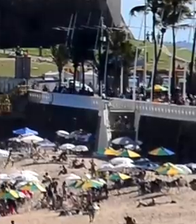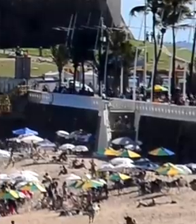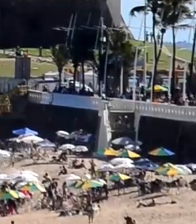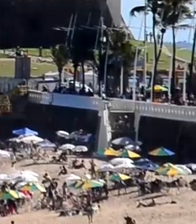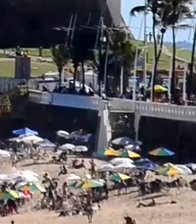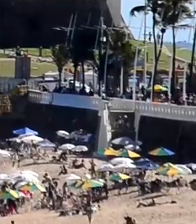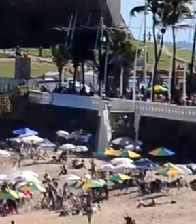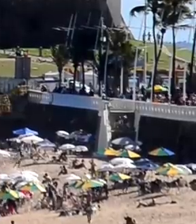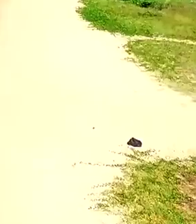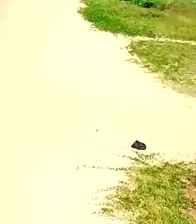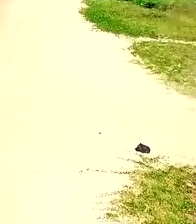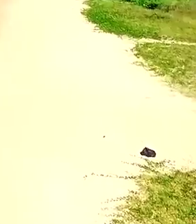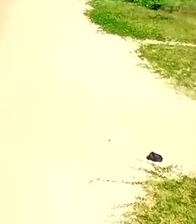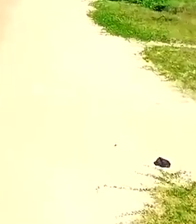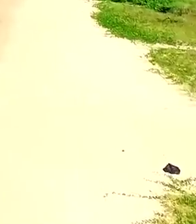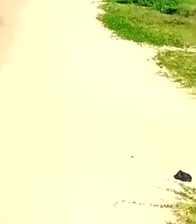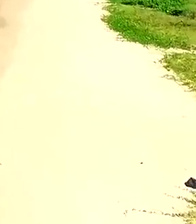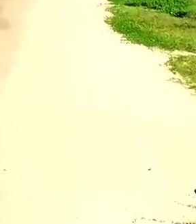Tchau.